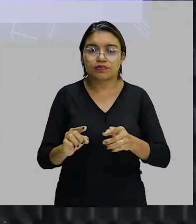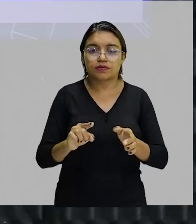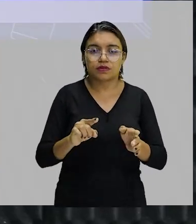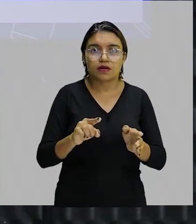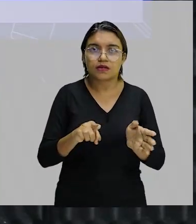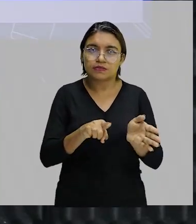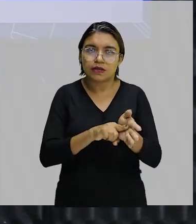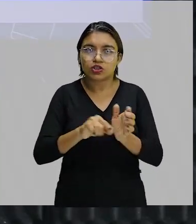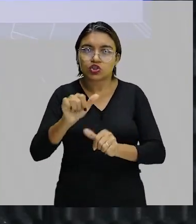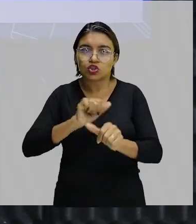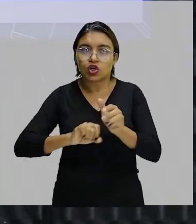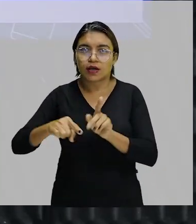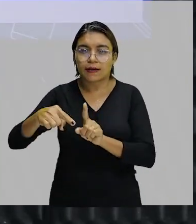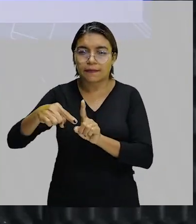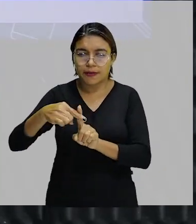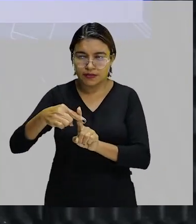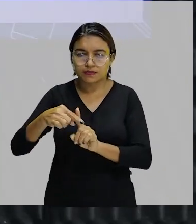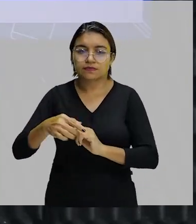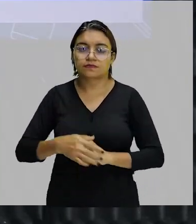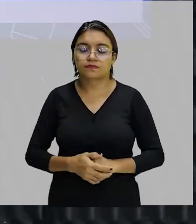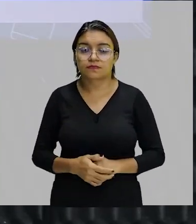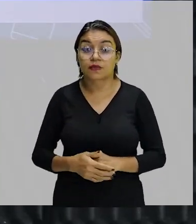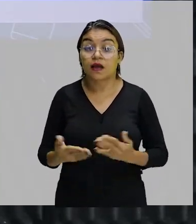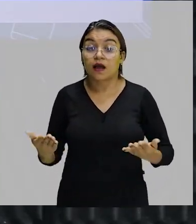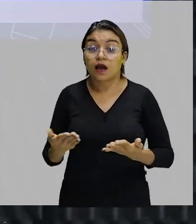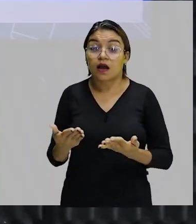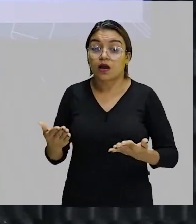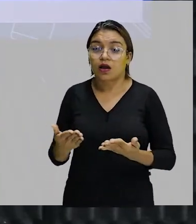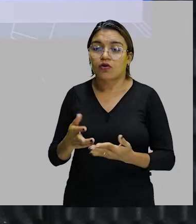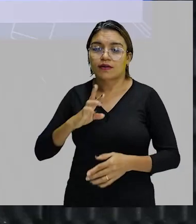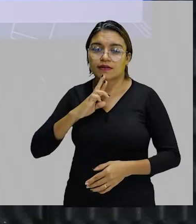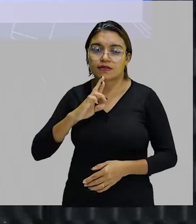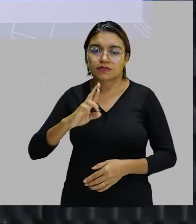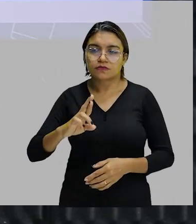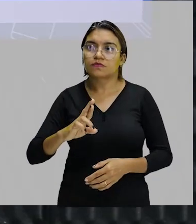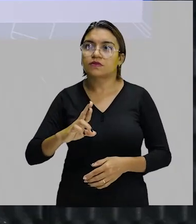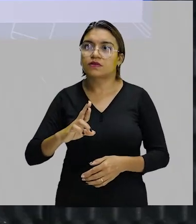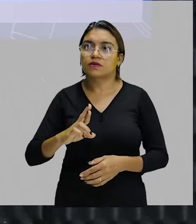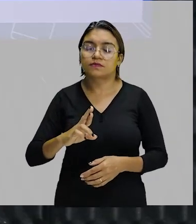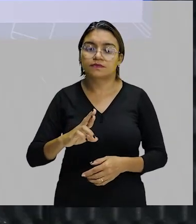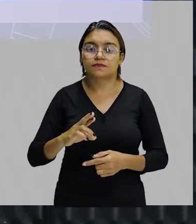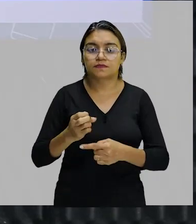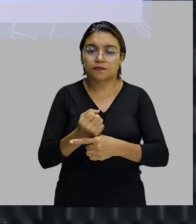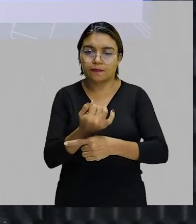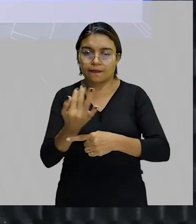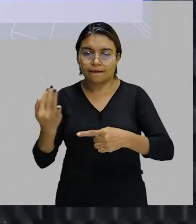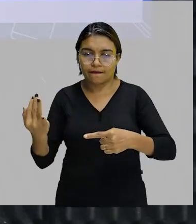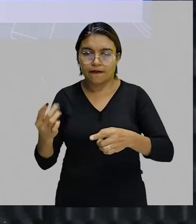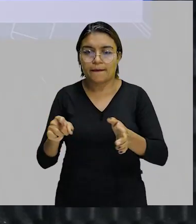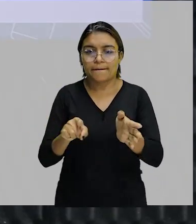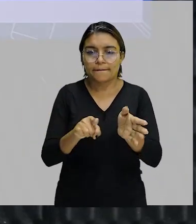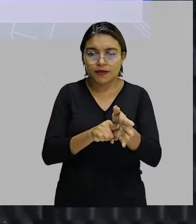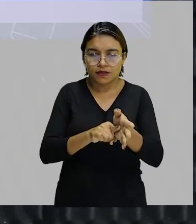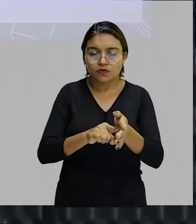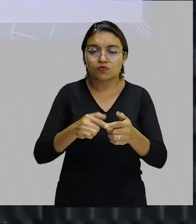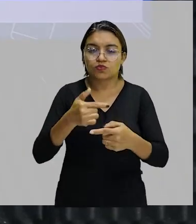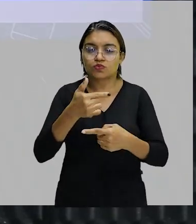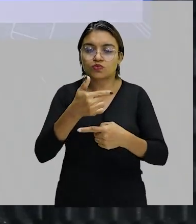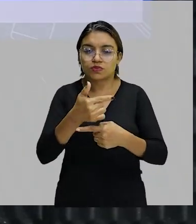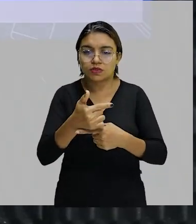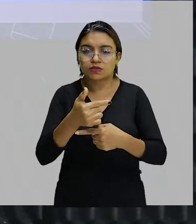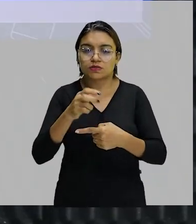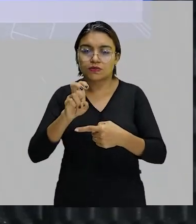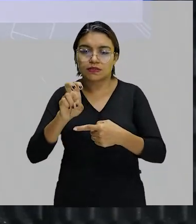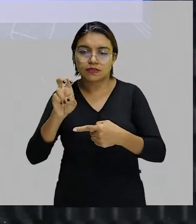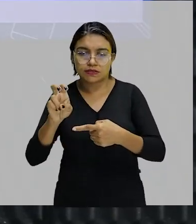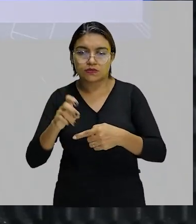portanto 3. Nesse caso agora, né, nós vamos resolver aqui no numerador, que deu menos 255.